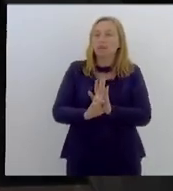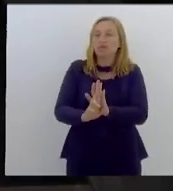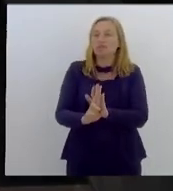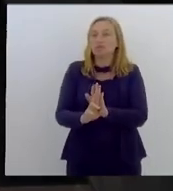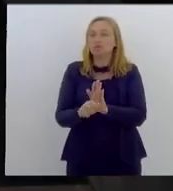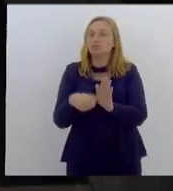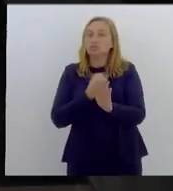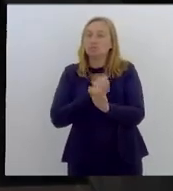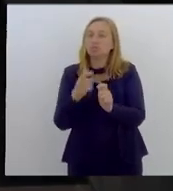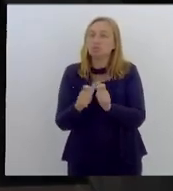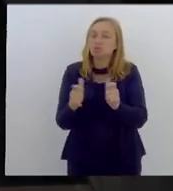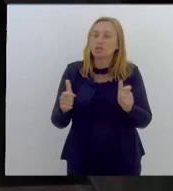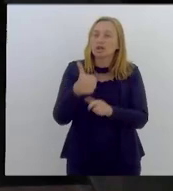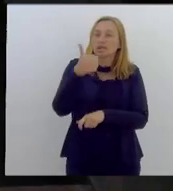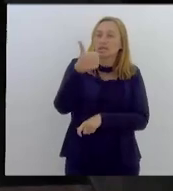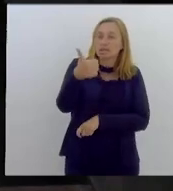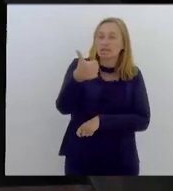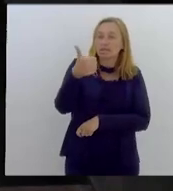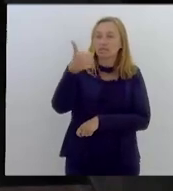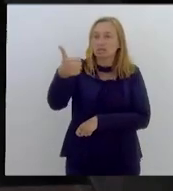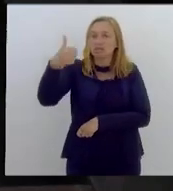de